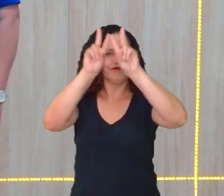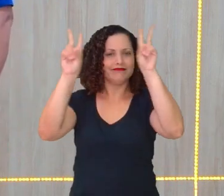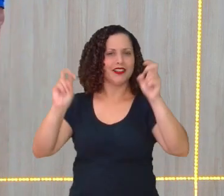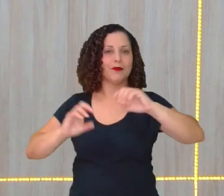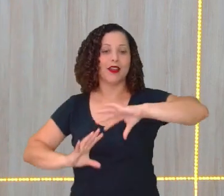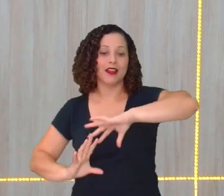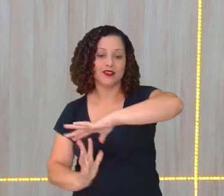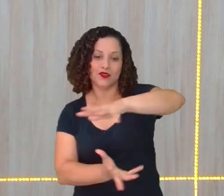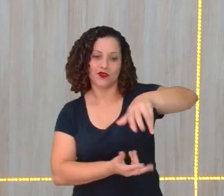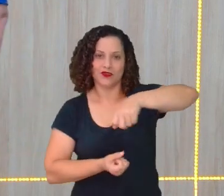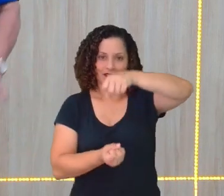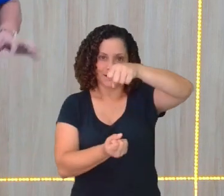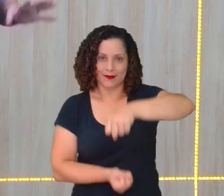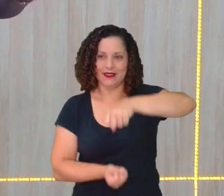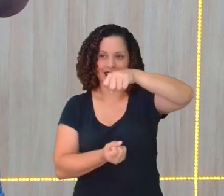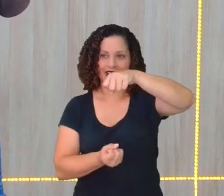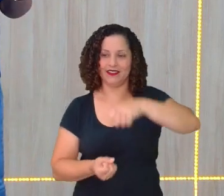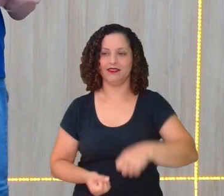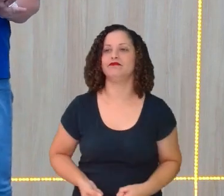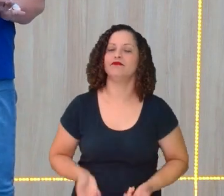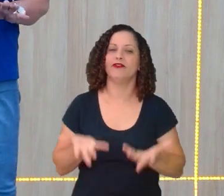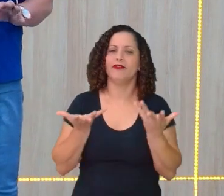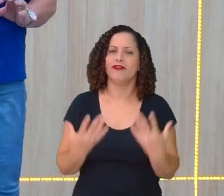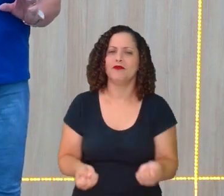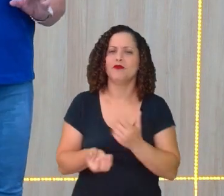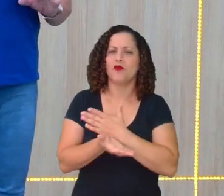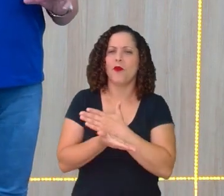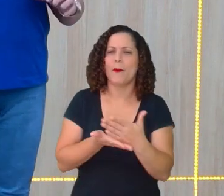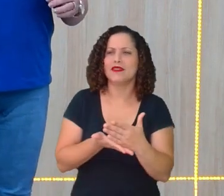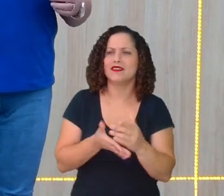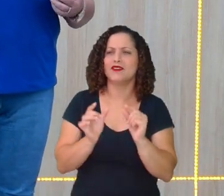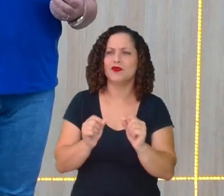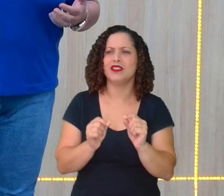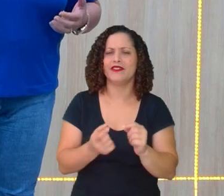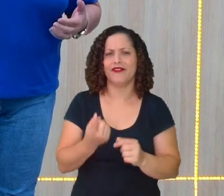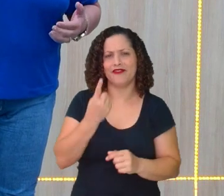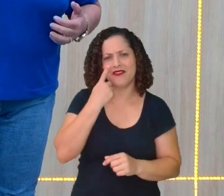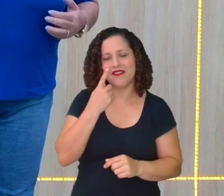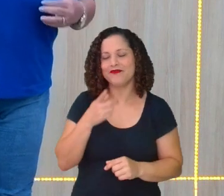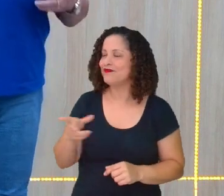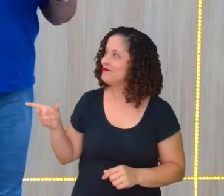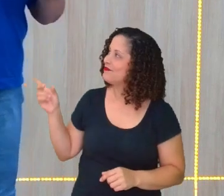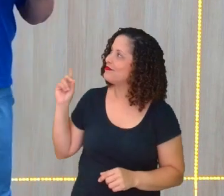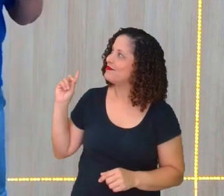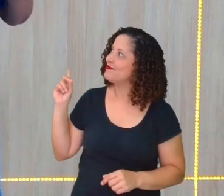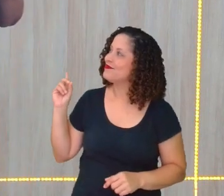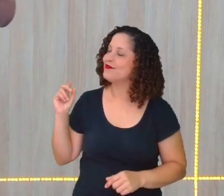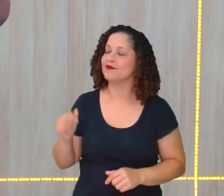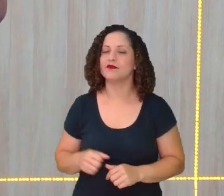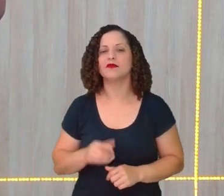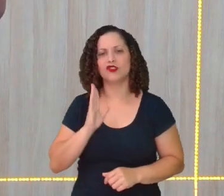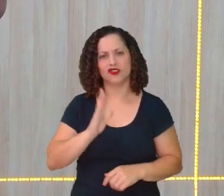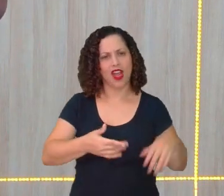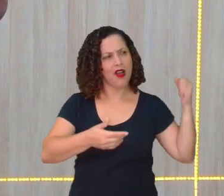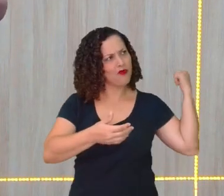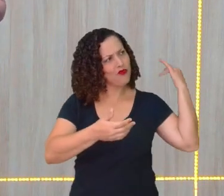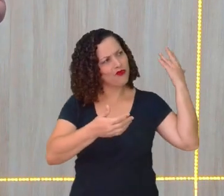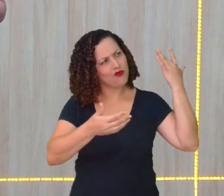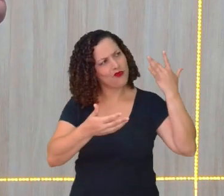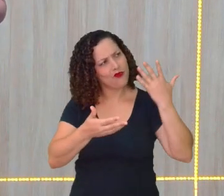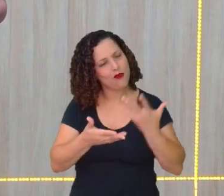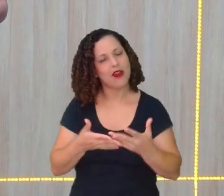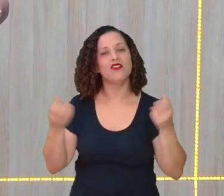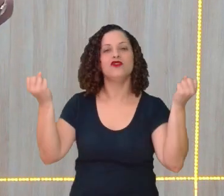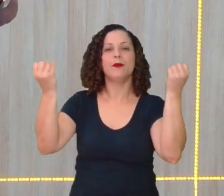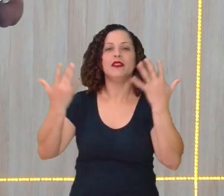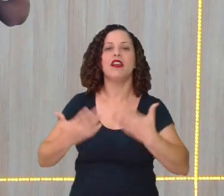sustentabilidade. Então, vamos começar com o revendo. Nós estamos já há algumas aulas conversando a respeito de paisagem,